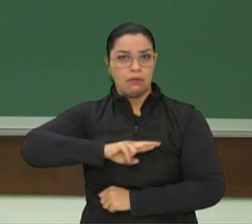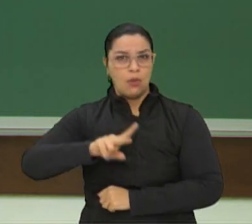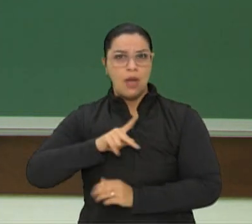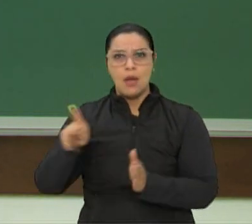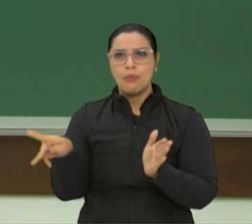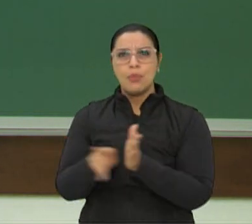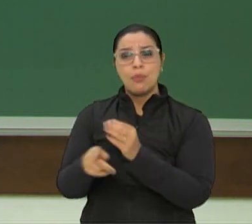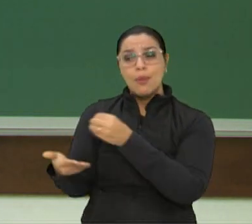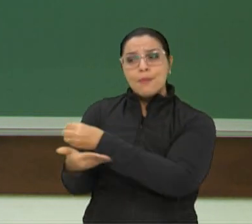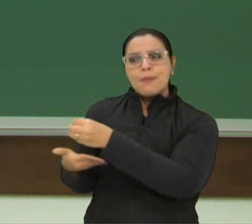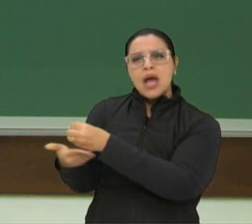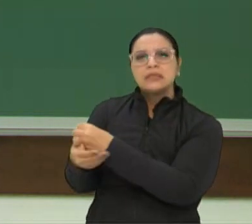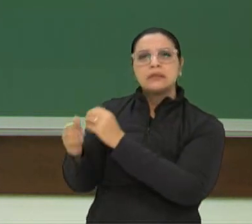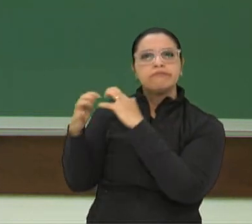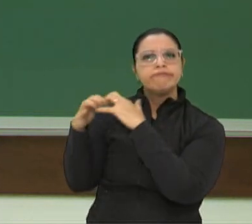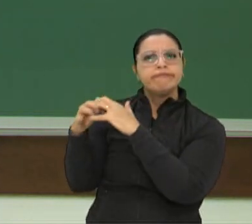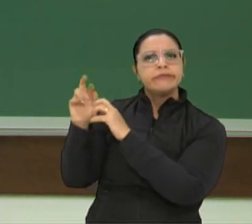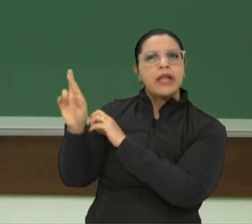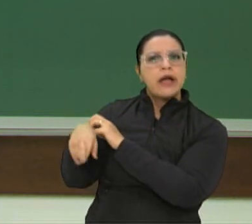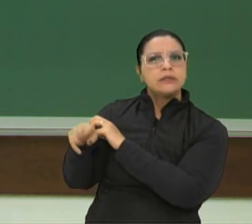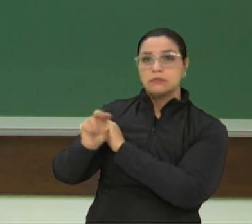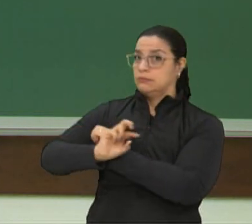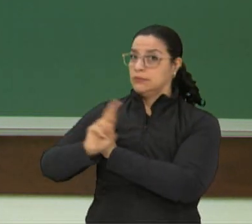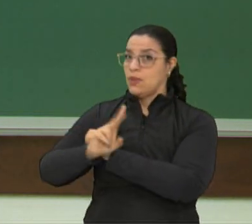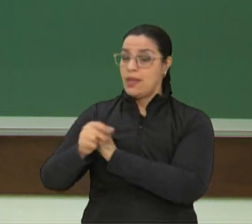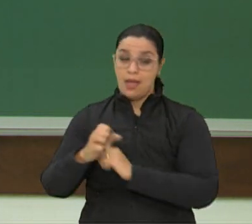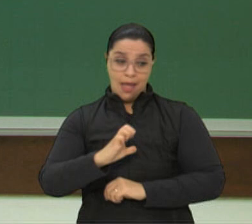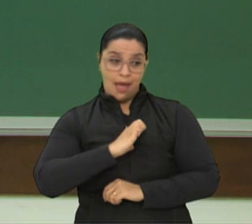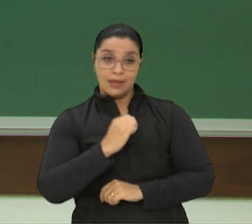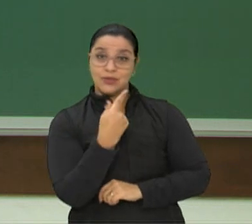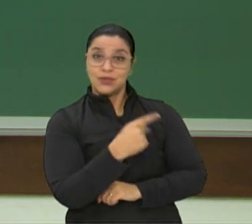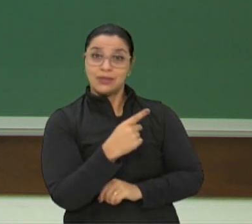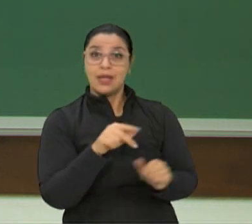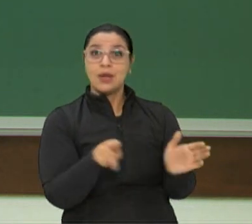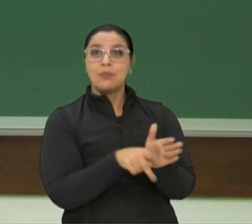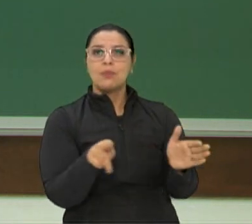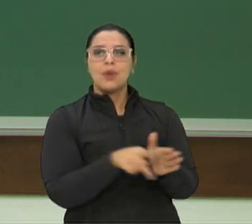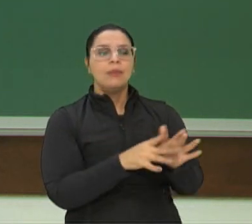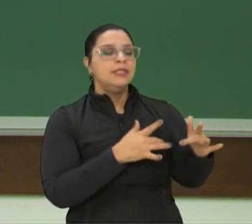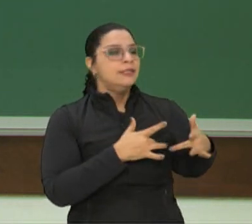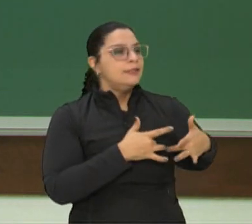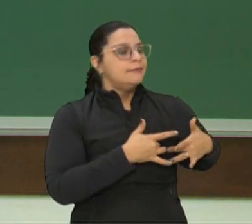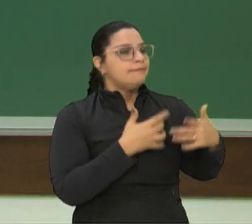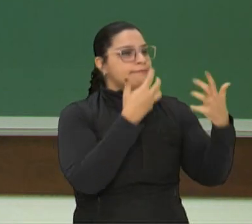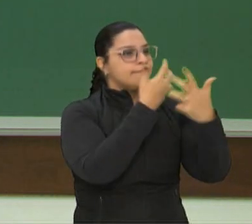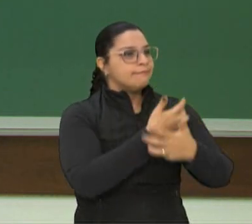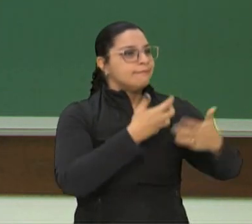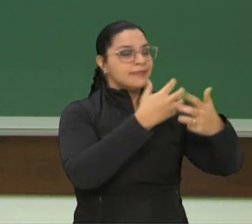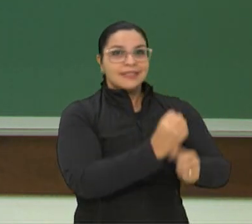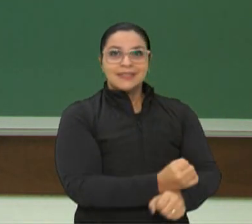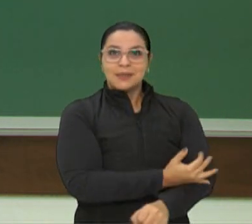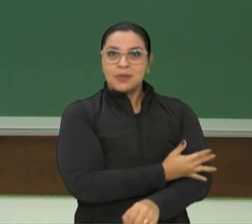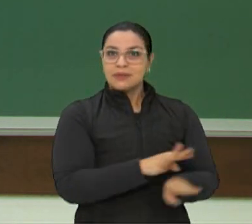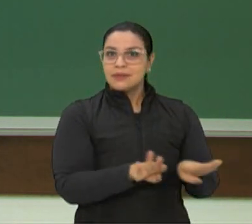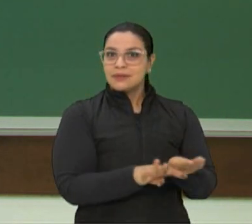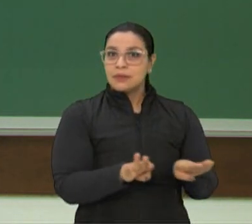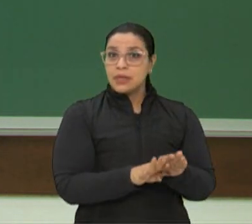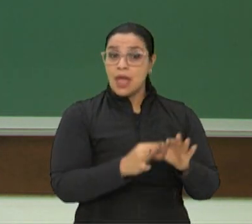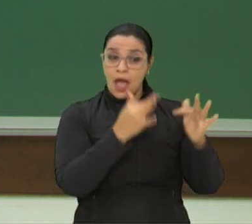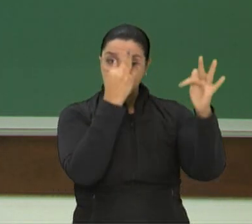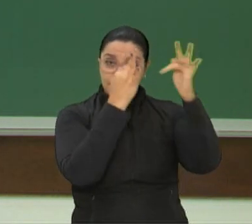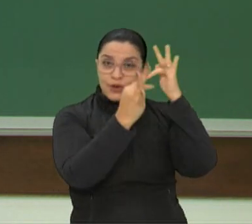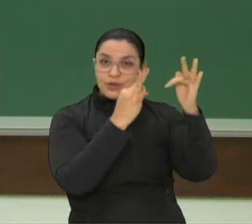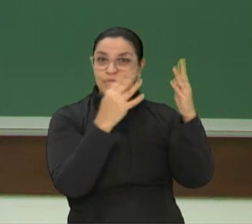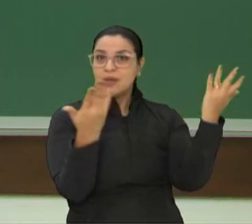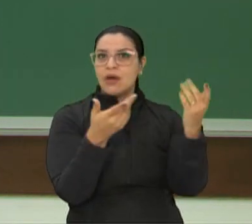mais fundada na razão, mas uma ética que vai estar fundada justamente nas paixões e nas emoções. Isso, né, que a